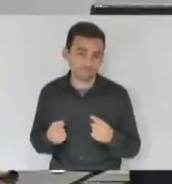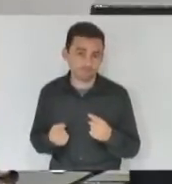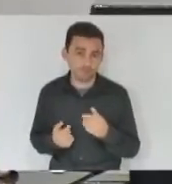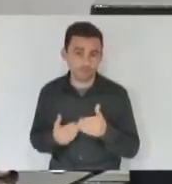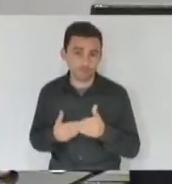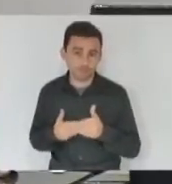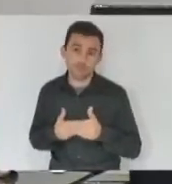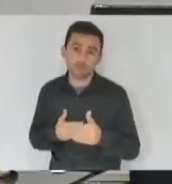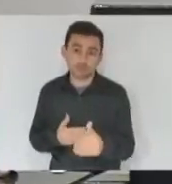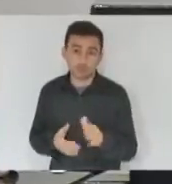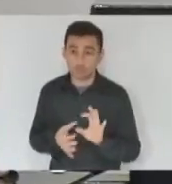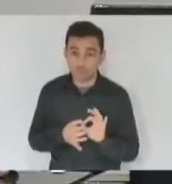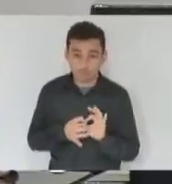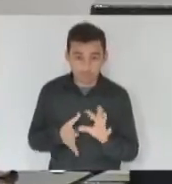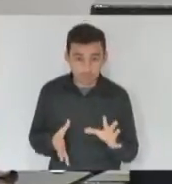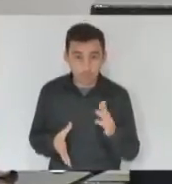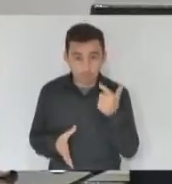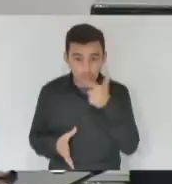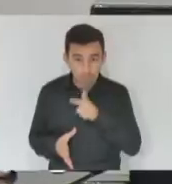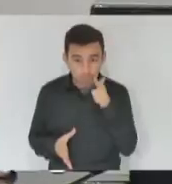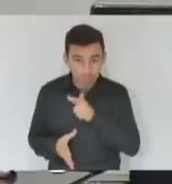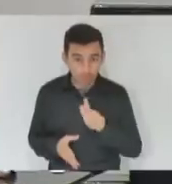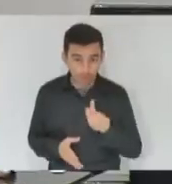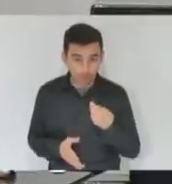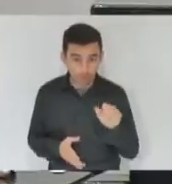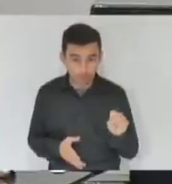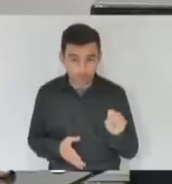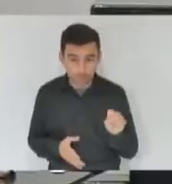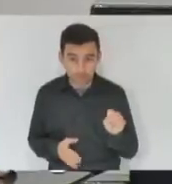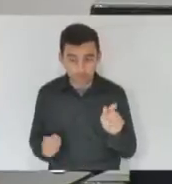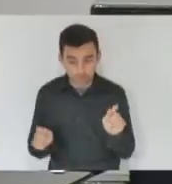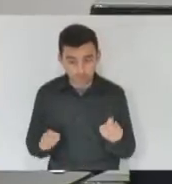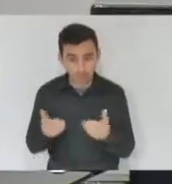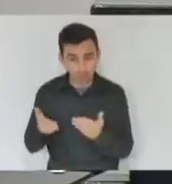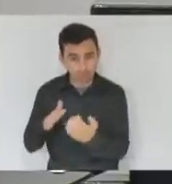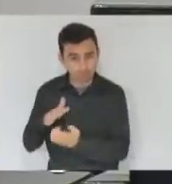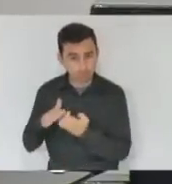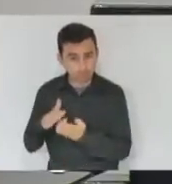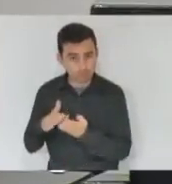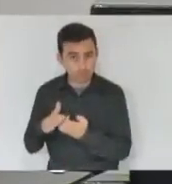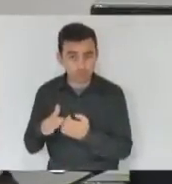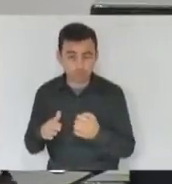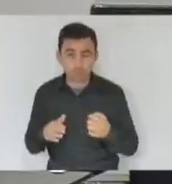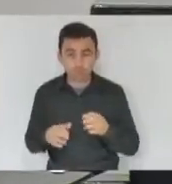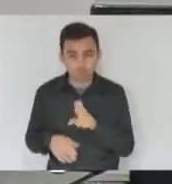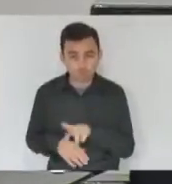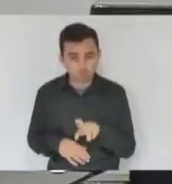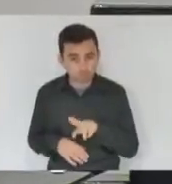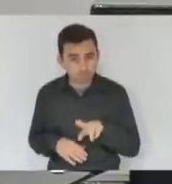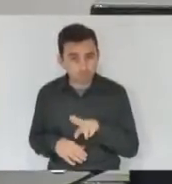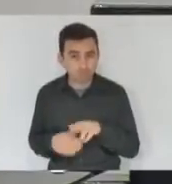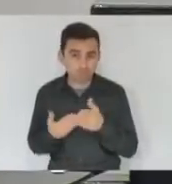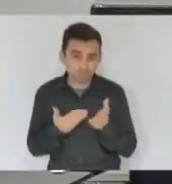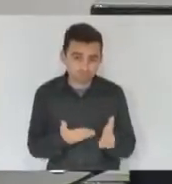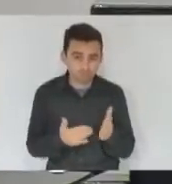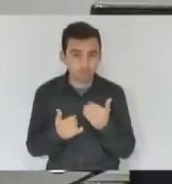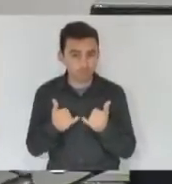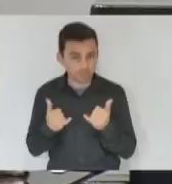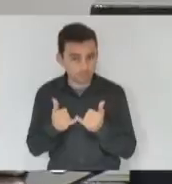da disponibilidade do gás, possam também buscar esta energia